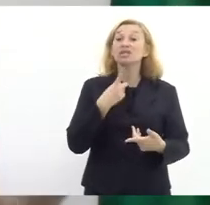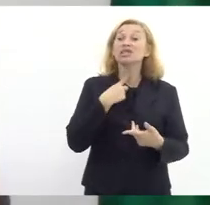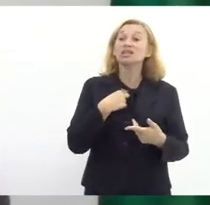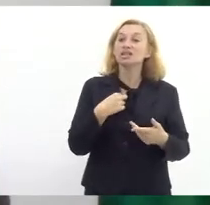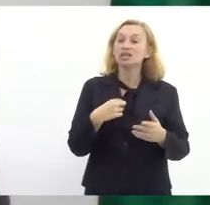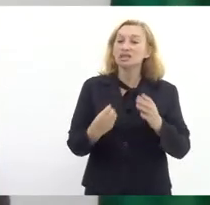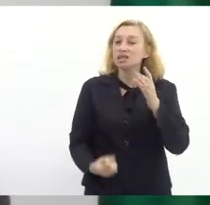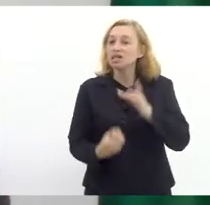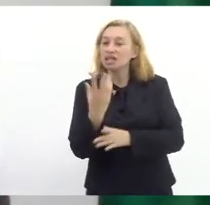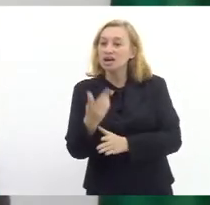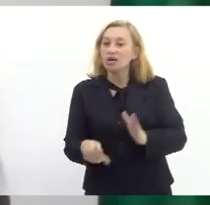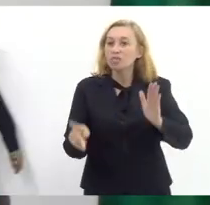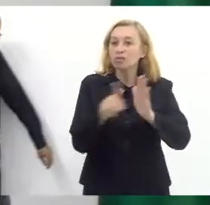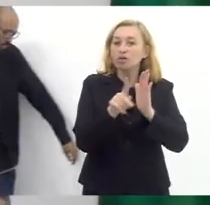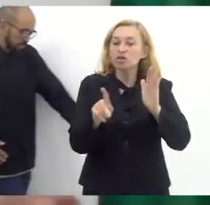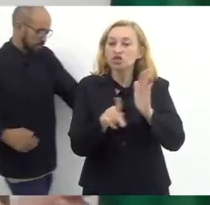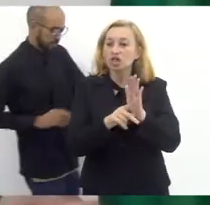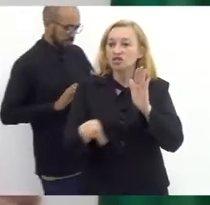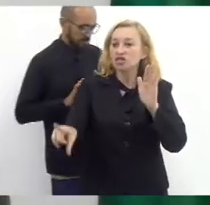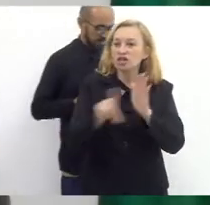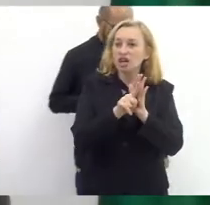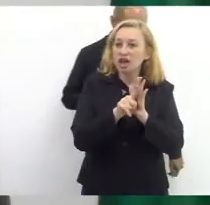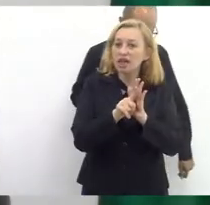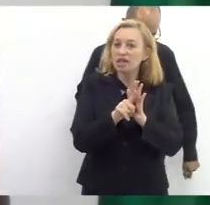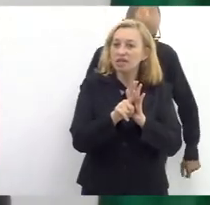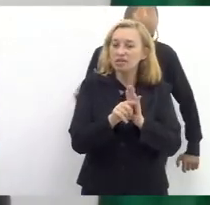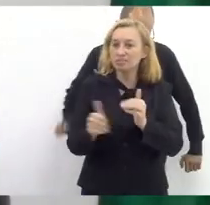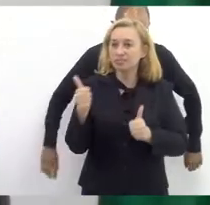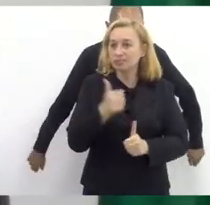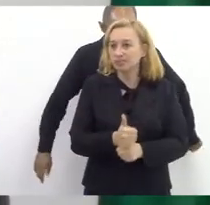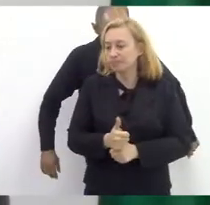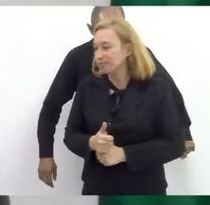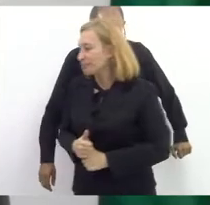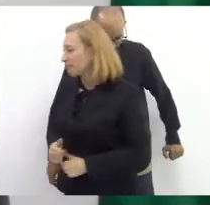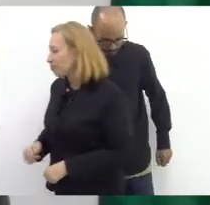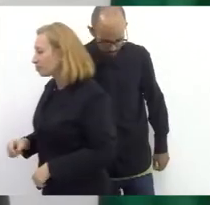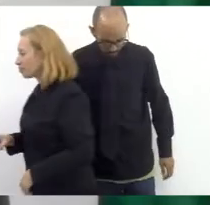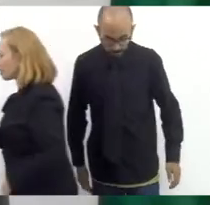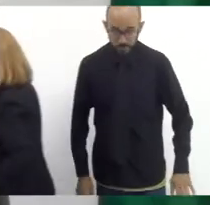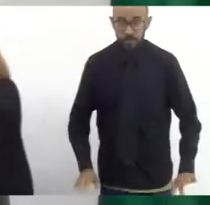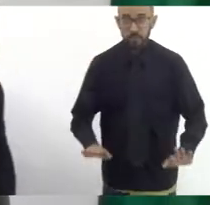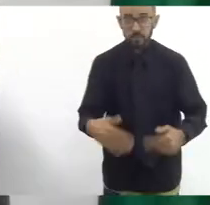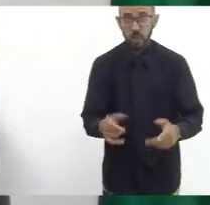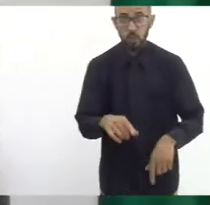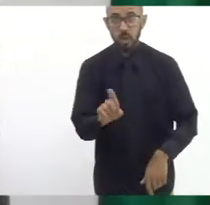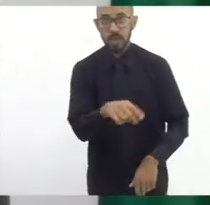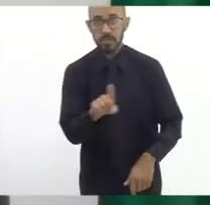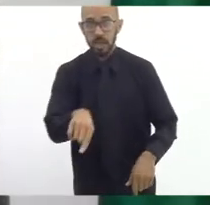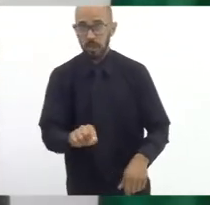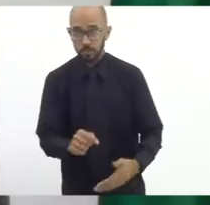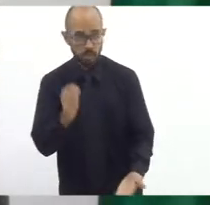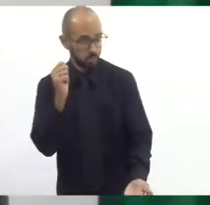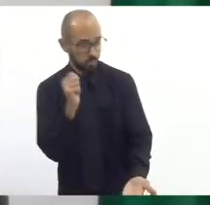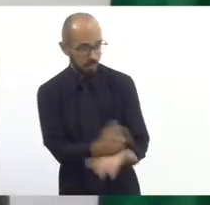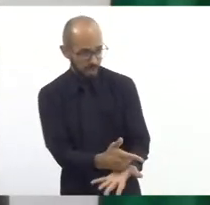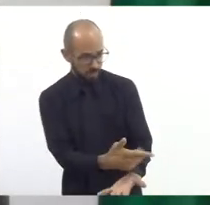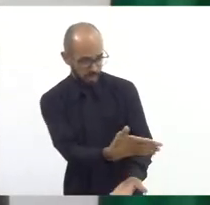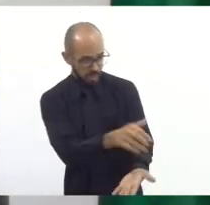a nossa presidente permitir, um projeto de lei que a suspensão do pagamento das